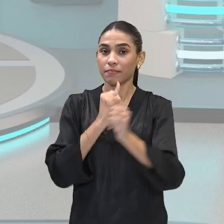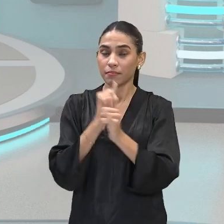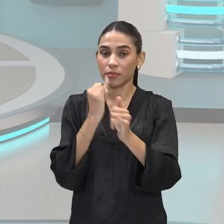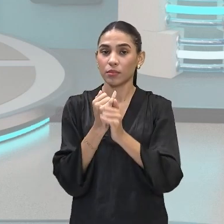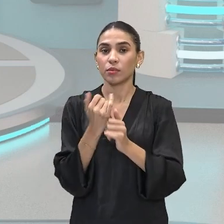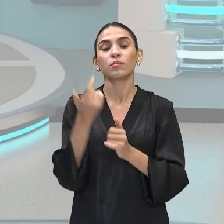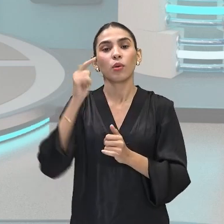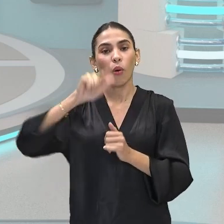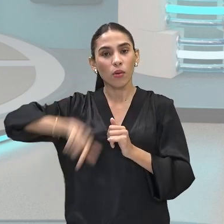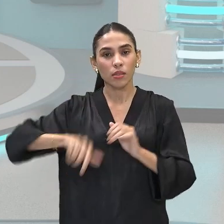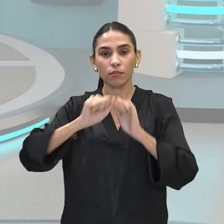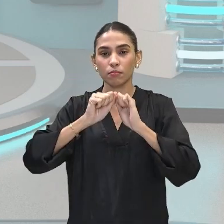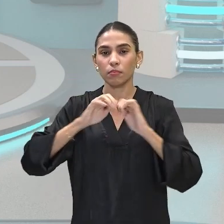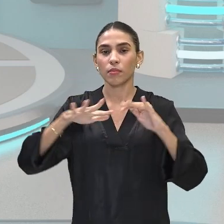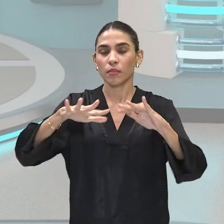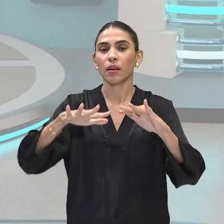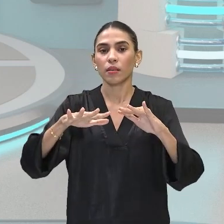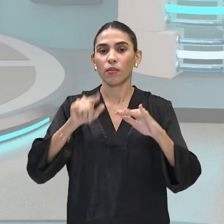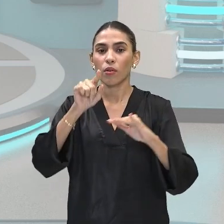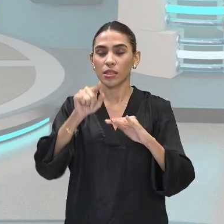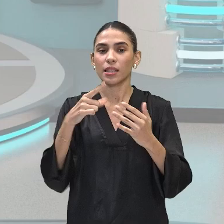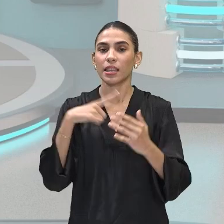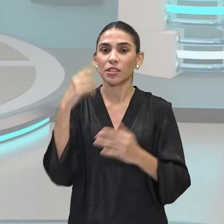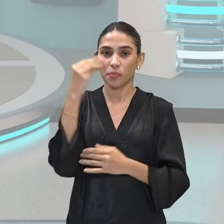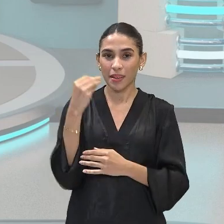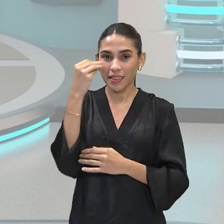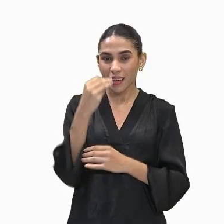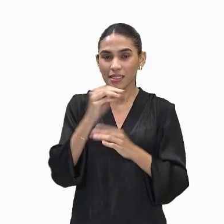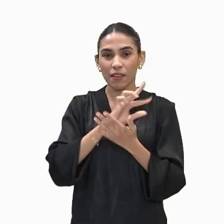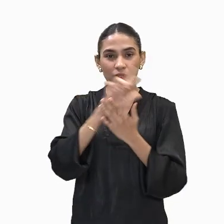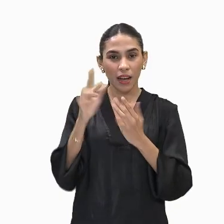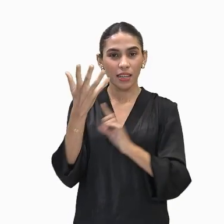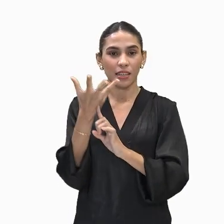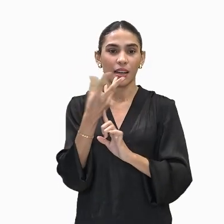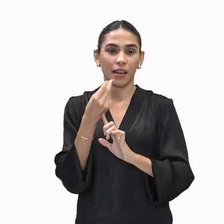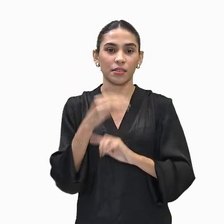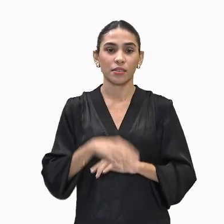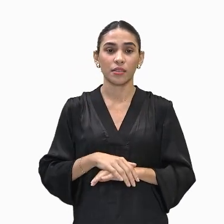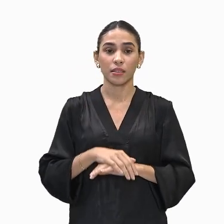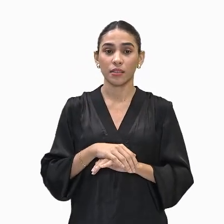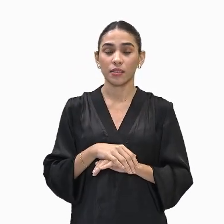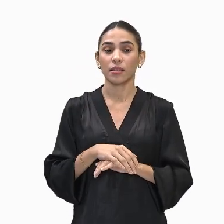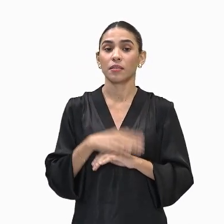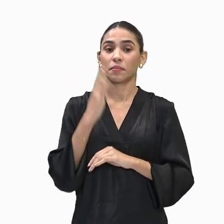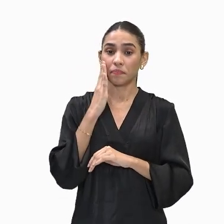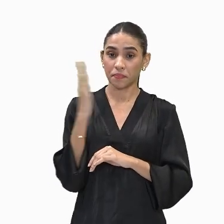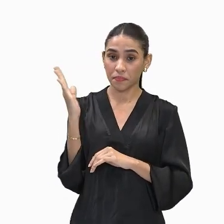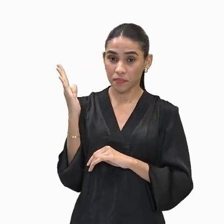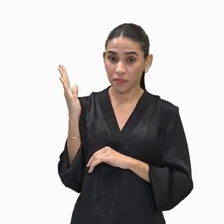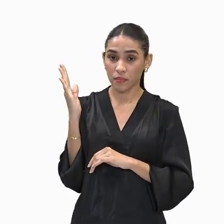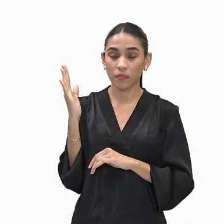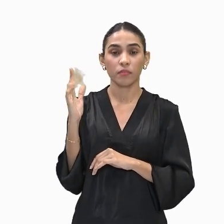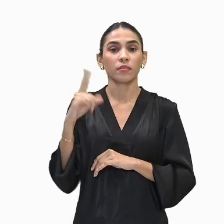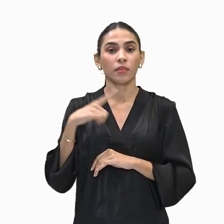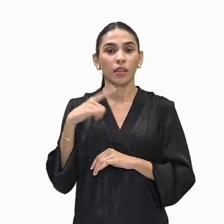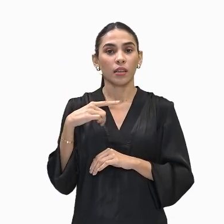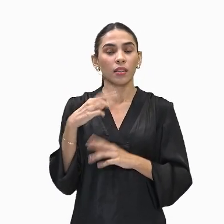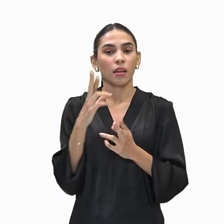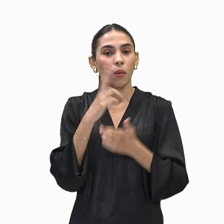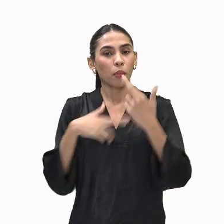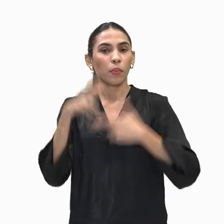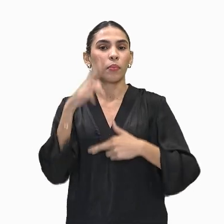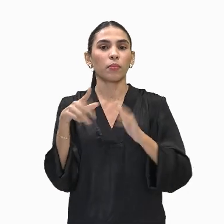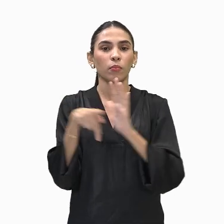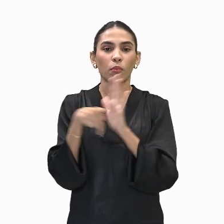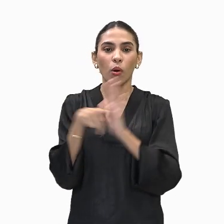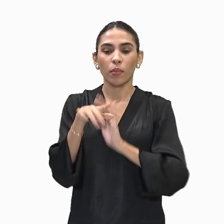proporciona encurtar essas distâncias. Então, a cultura digital é uma constante, ela está revolucionando a cena